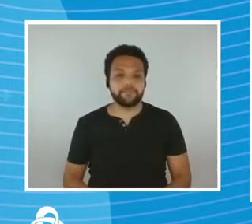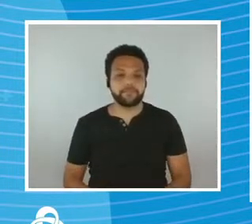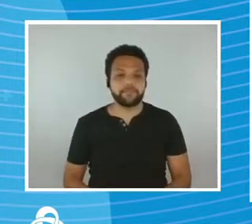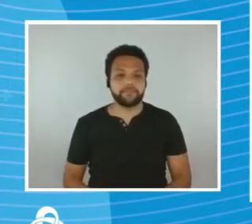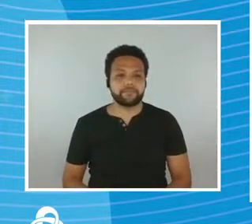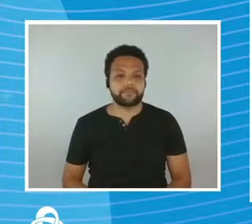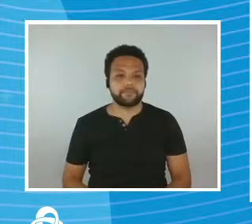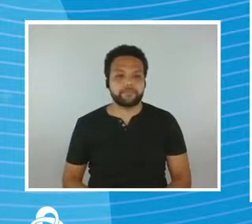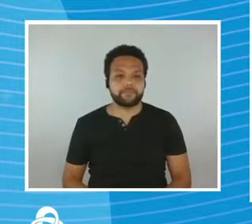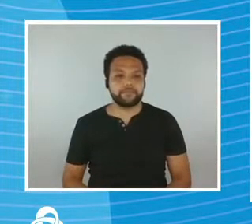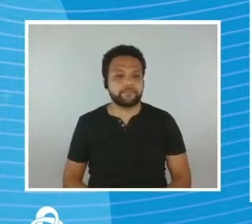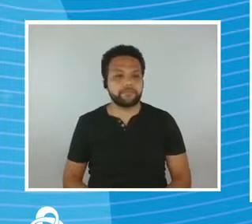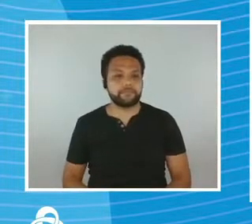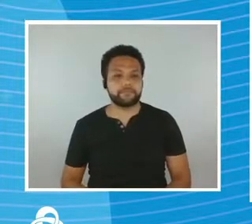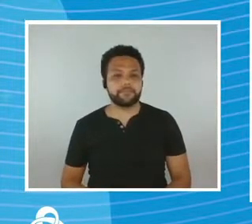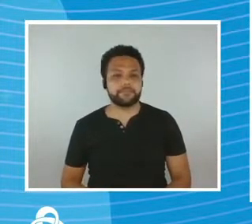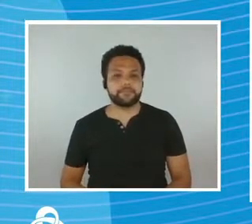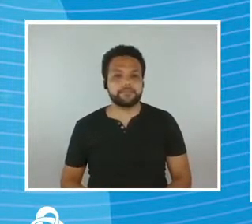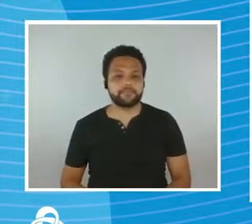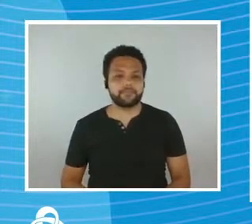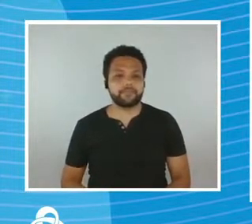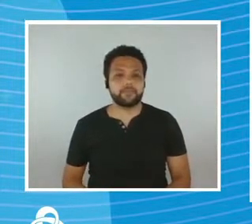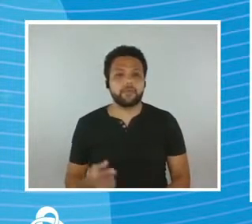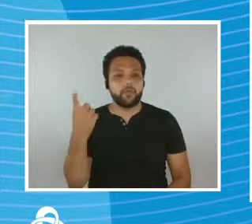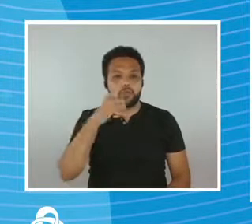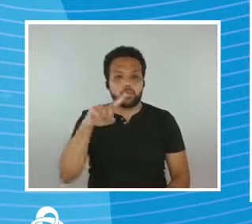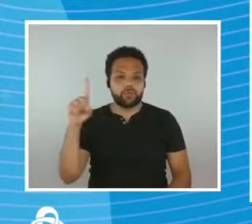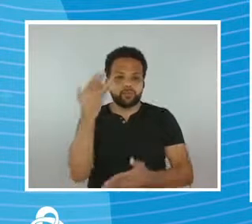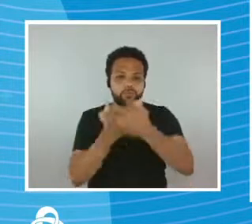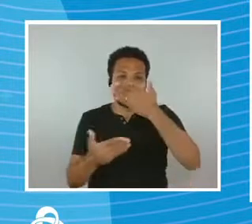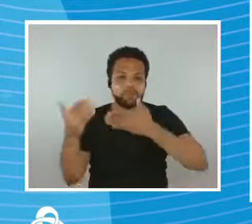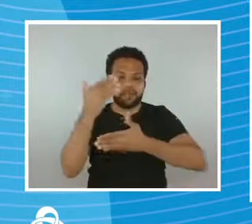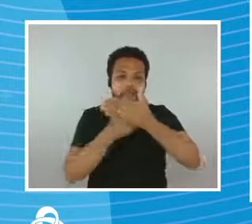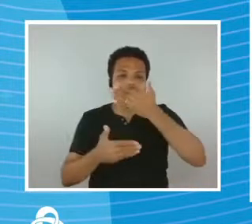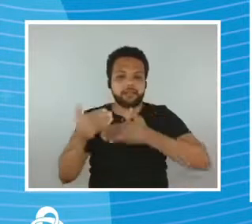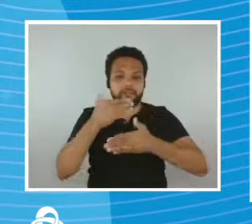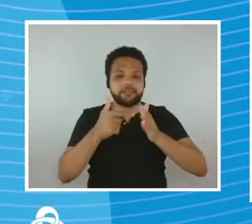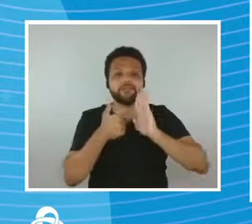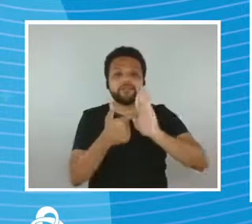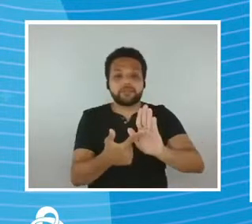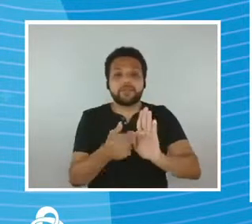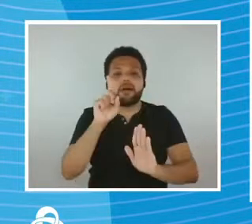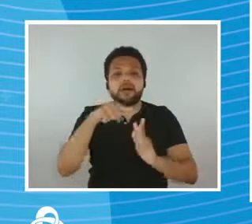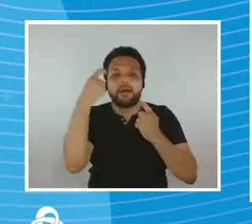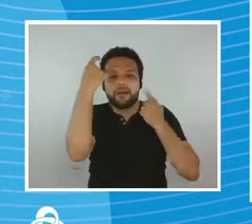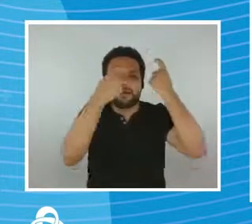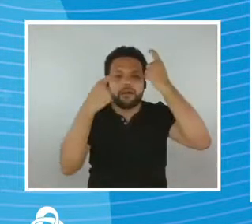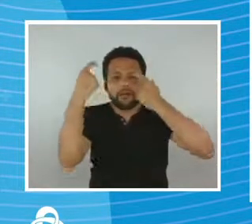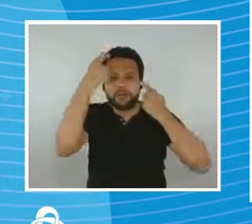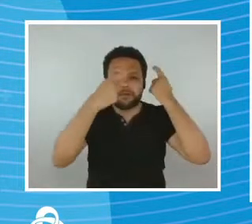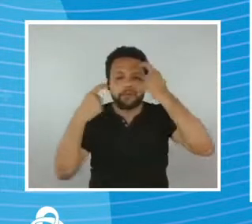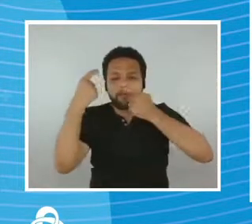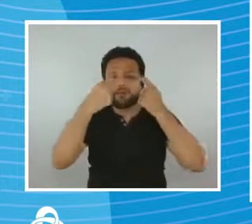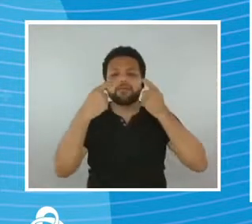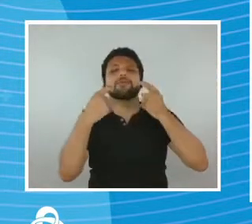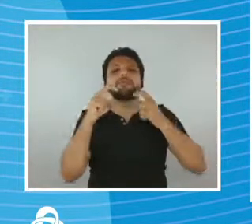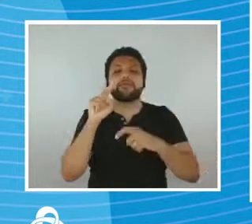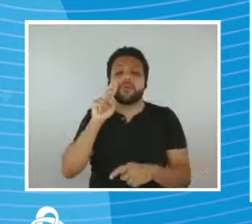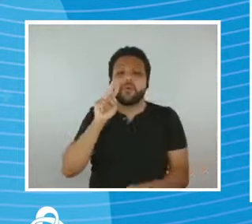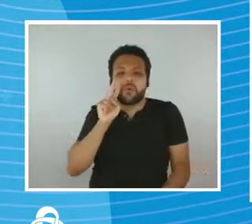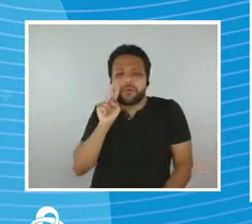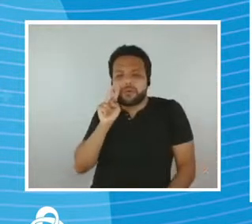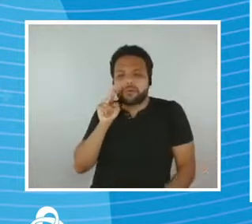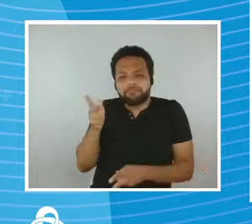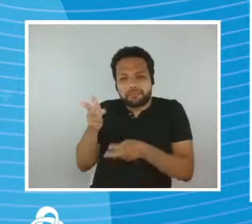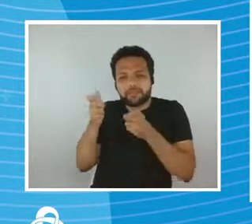um slide apenas e dizer que, por exemplo, esse tipo de preocupação, né, de olhar para os conhecimentos básicos